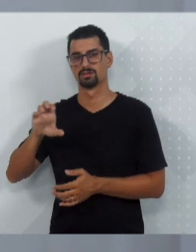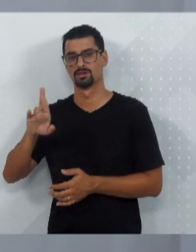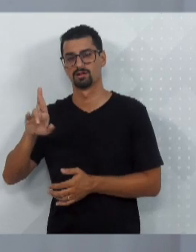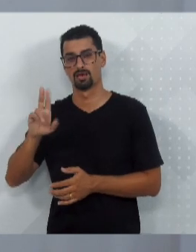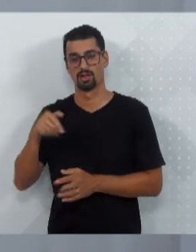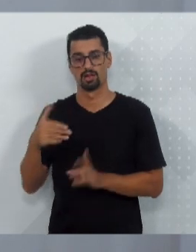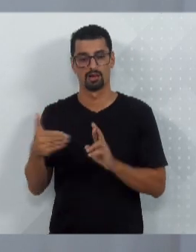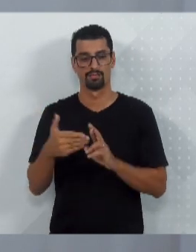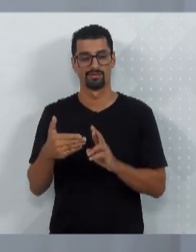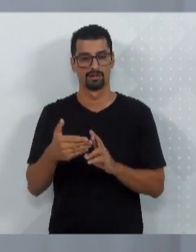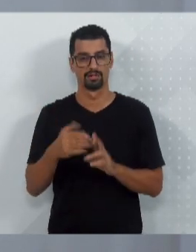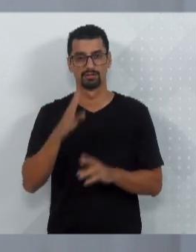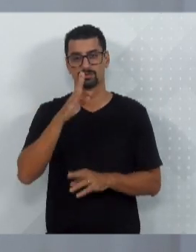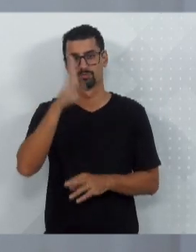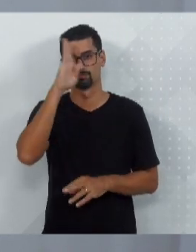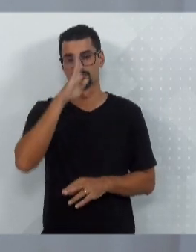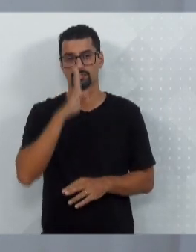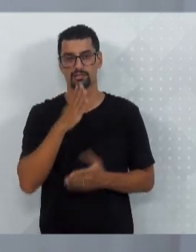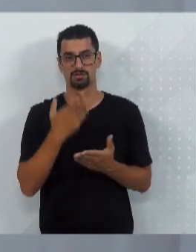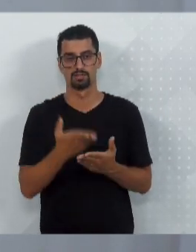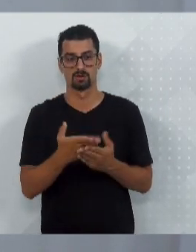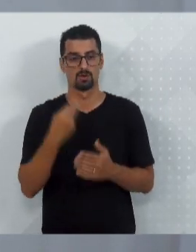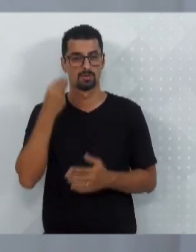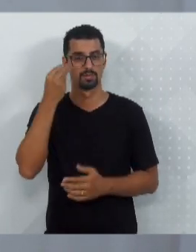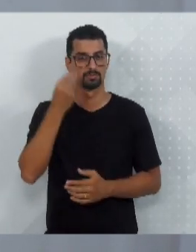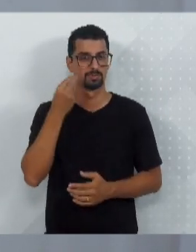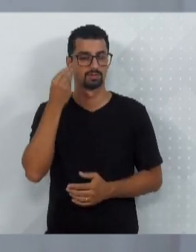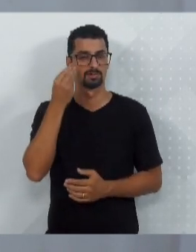nacionalmente como experiência de